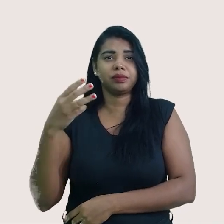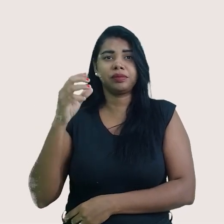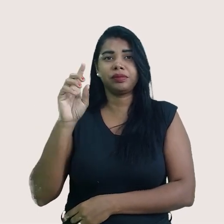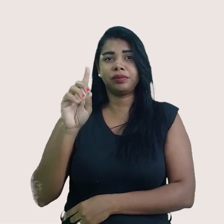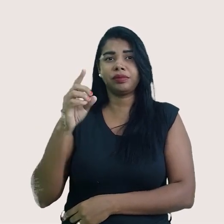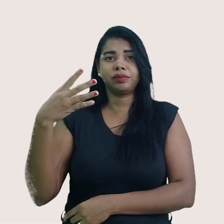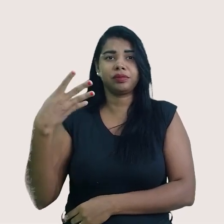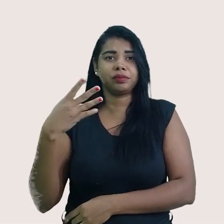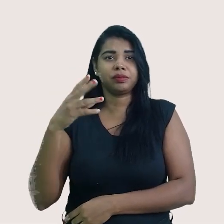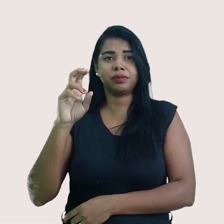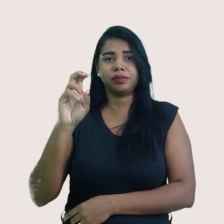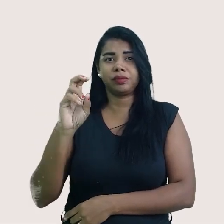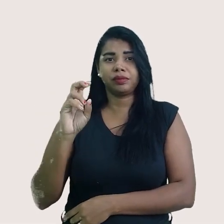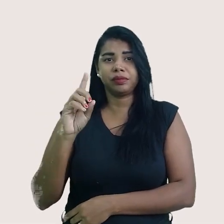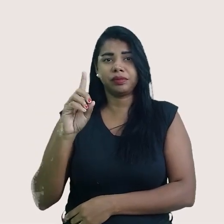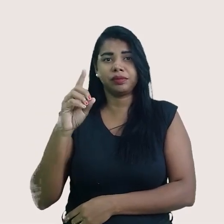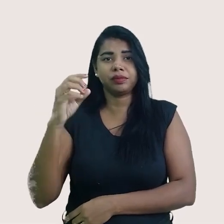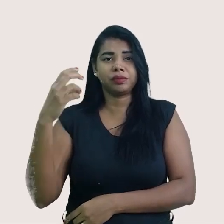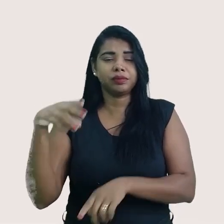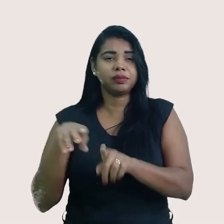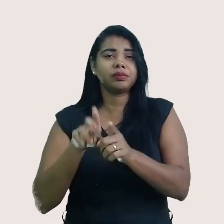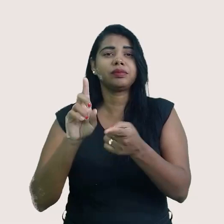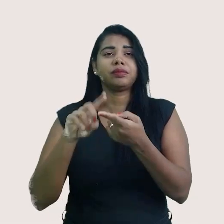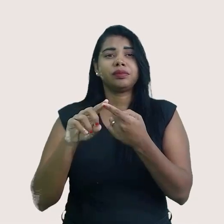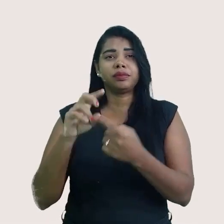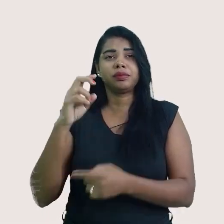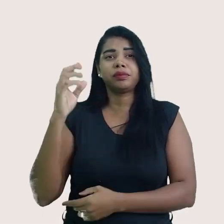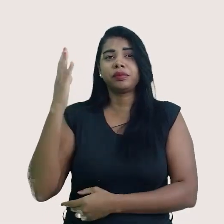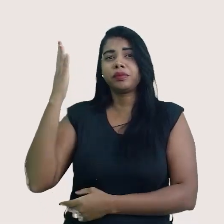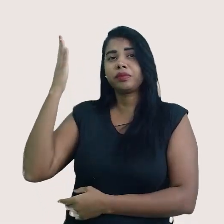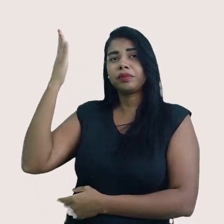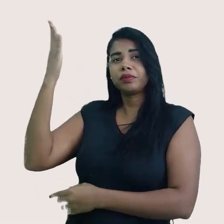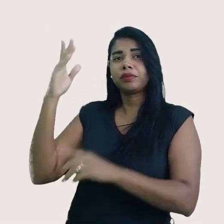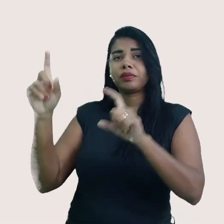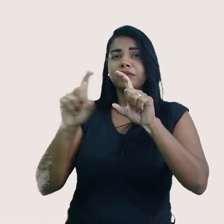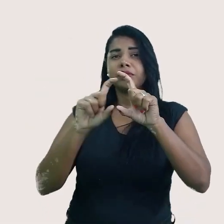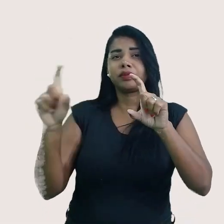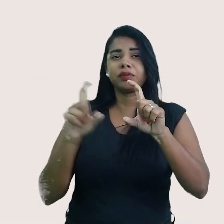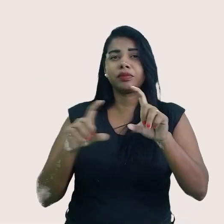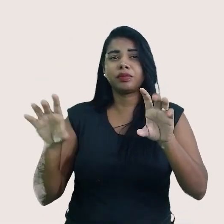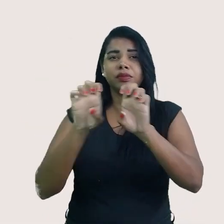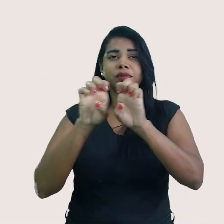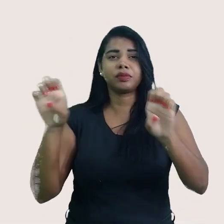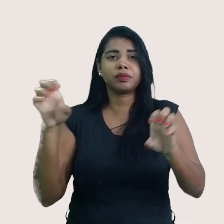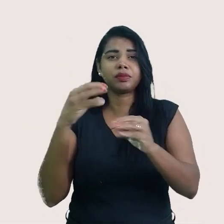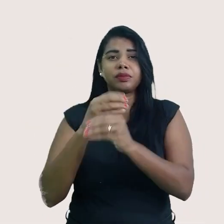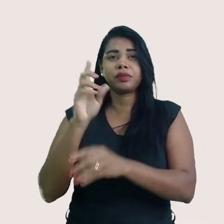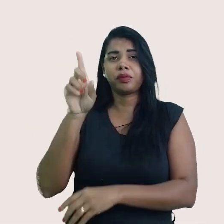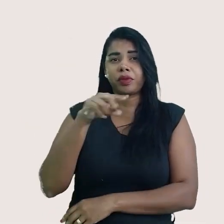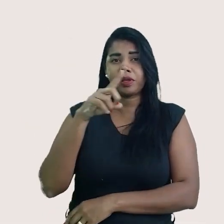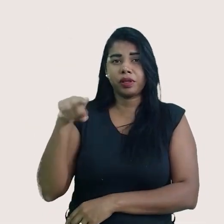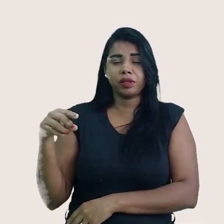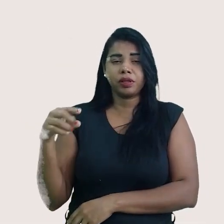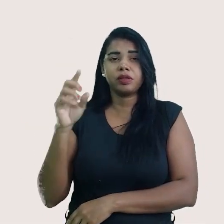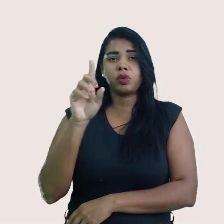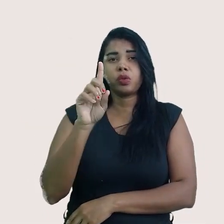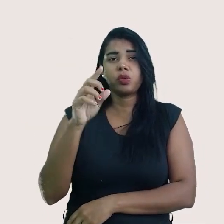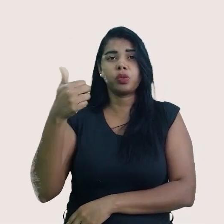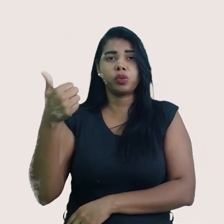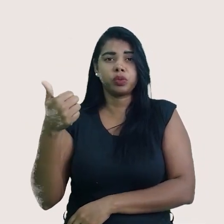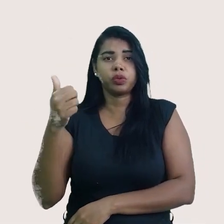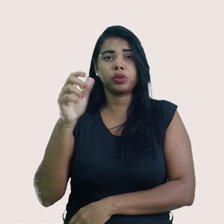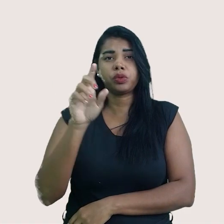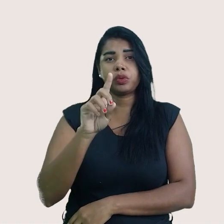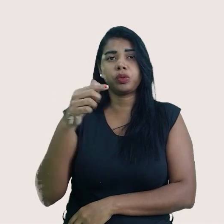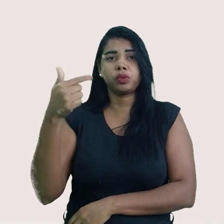menos D1, D2, e quando você faz essa operação, observe que o D1 é cancelado com o D1 e o